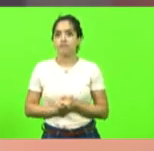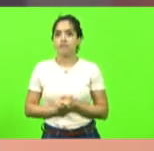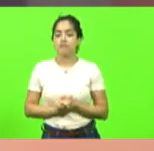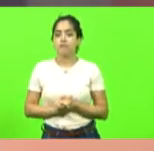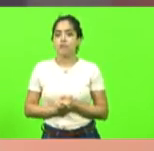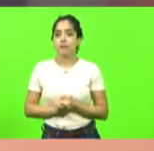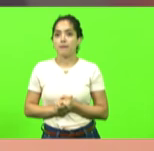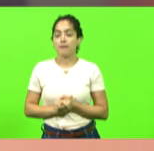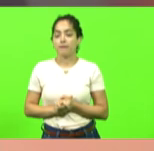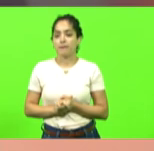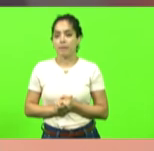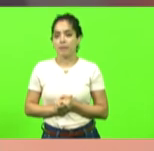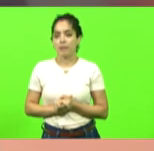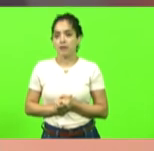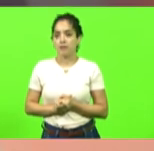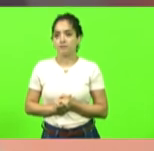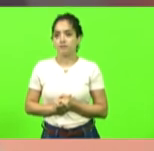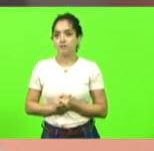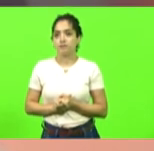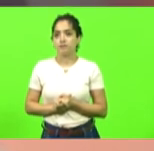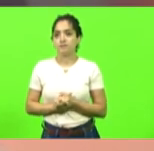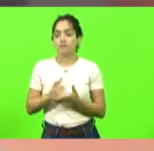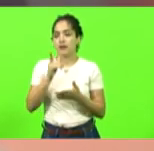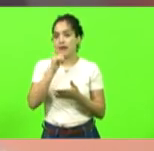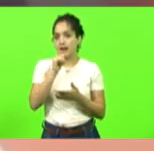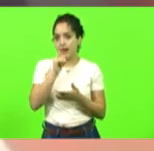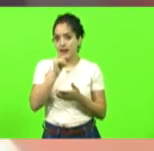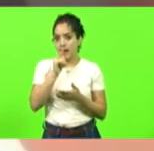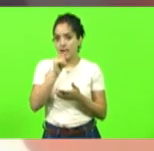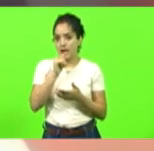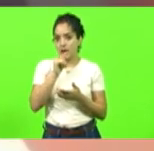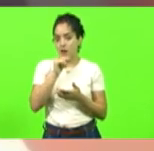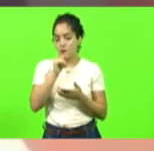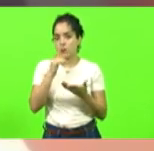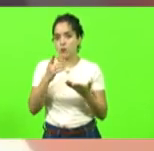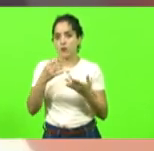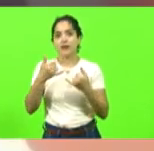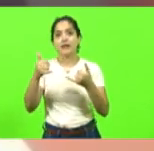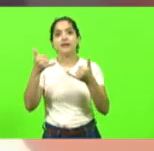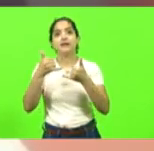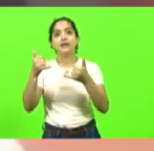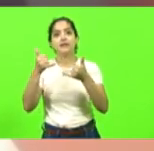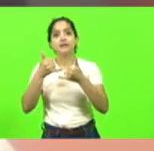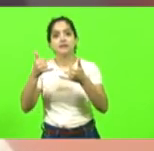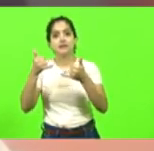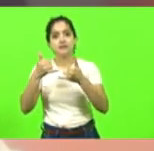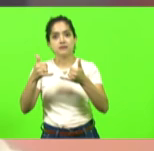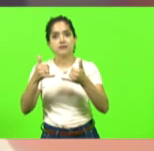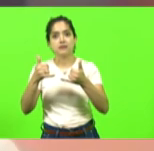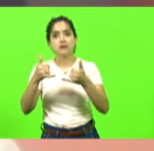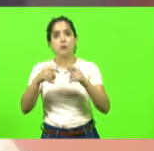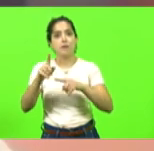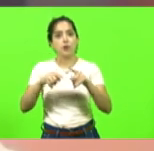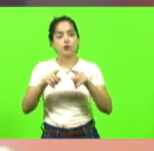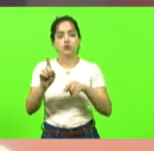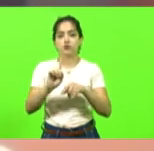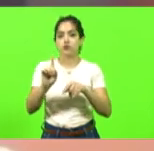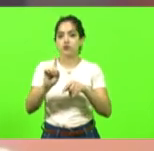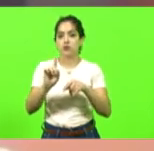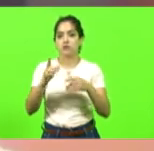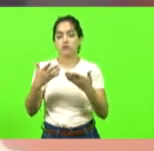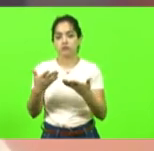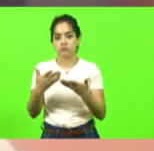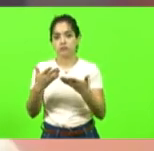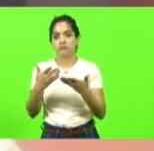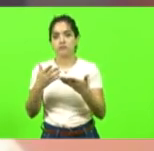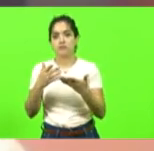e muito obrigada. Água e energia não são mercadoria. Água e